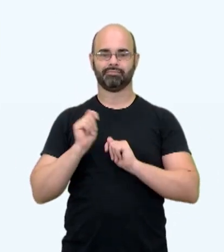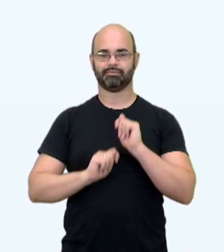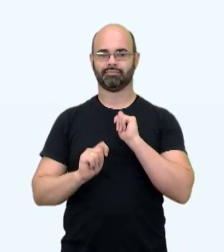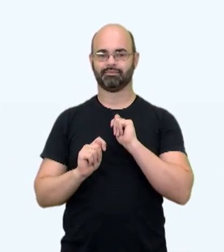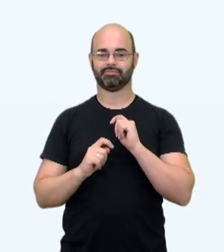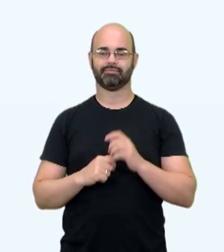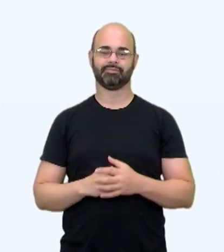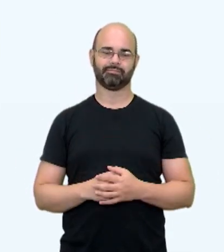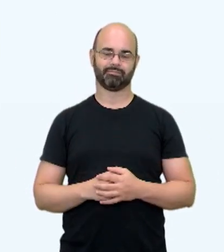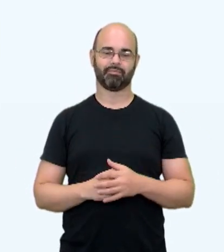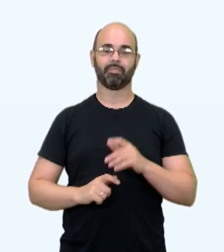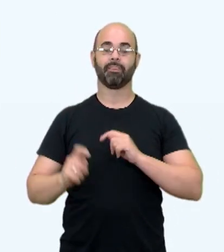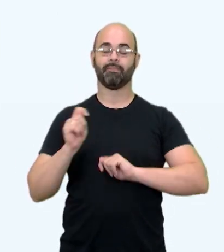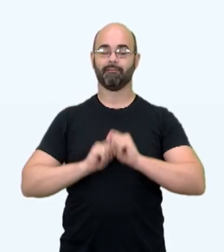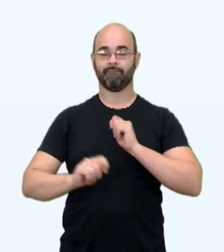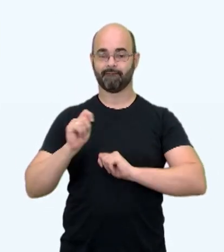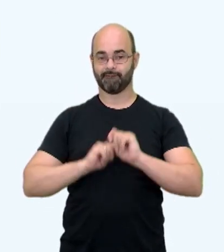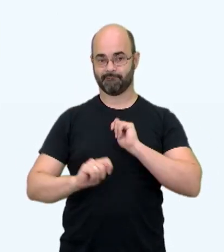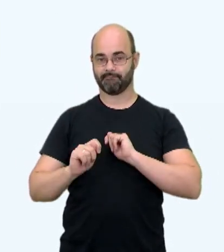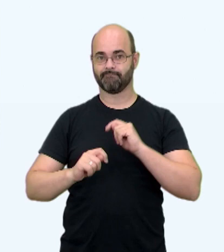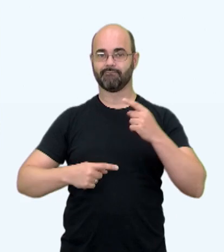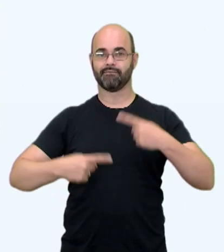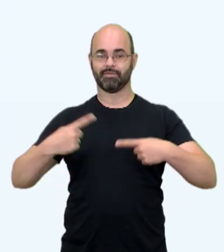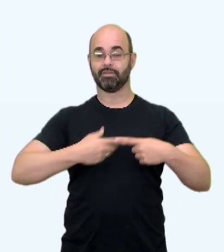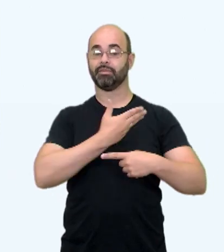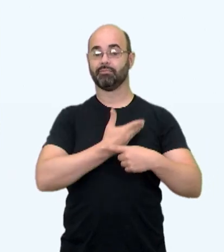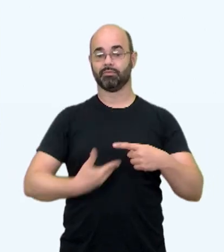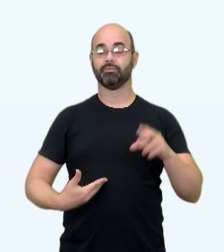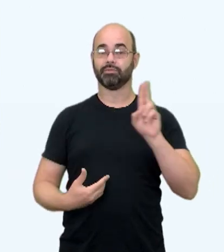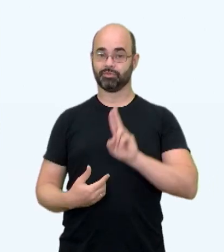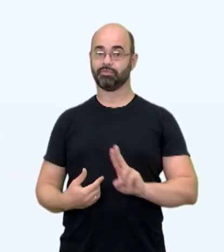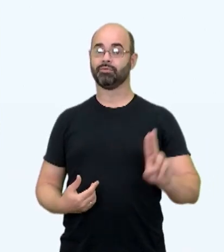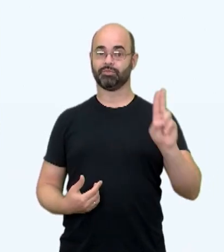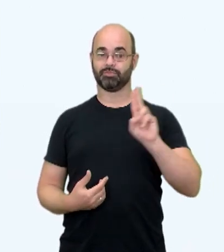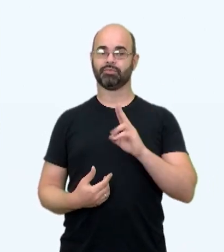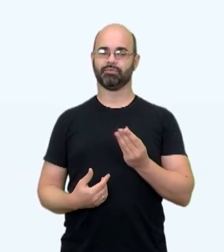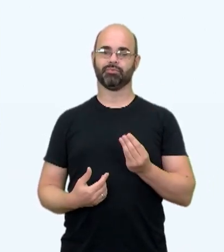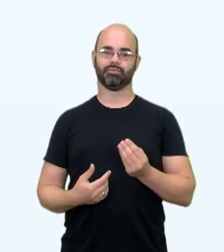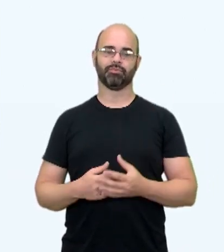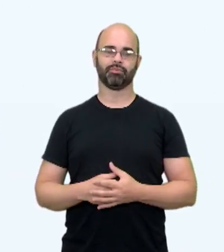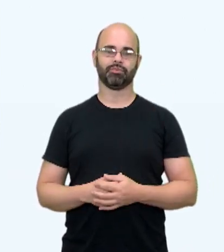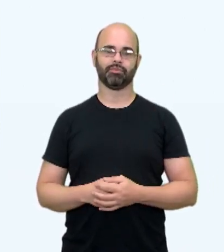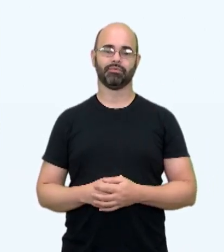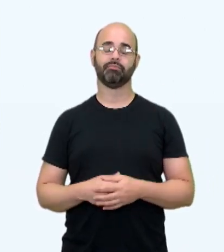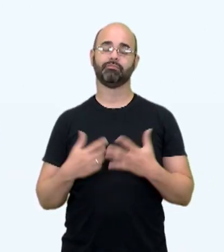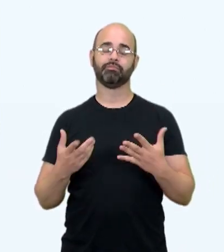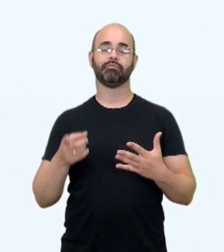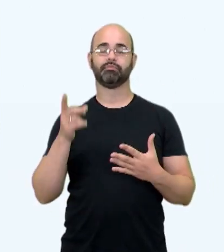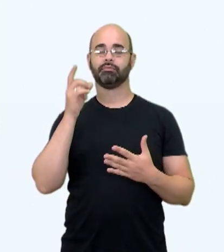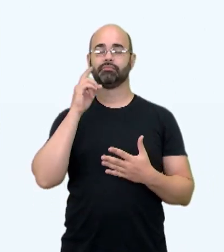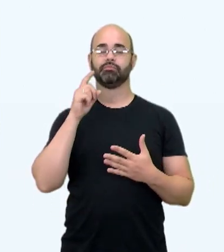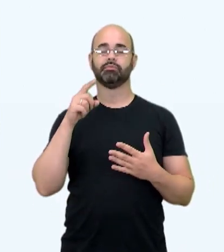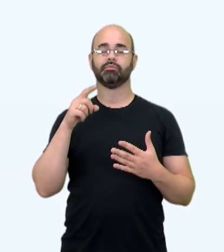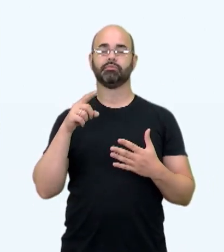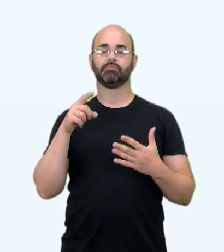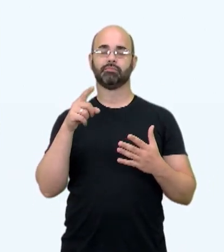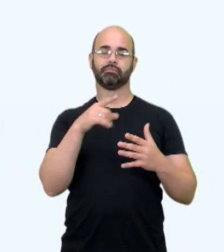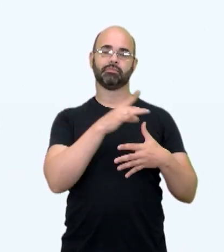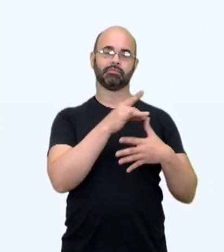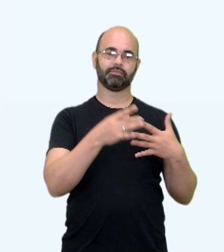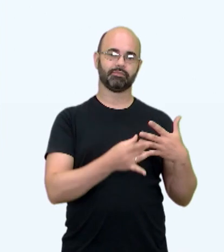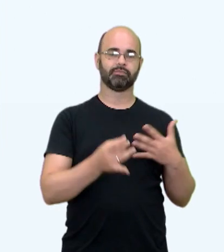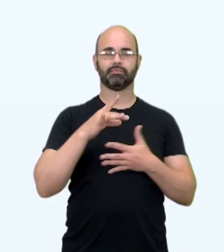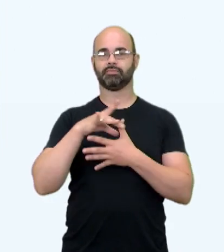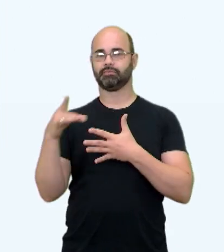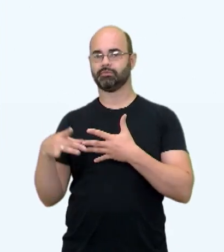uma ciência muito utilizada em políticas públicas, então a gente quer, na verdade, aproveitar a atmosfera interdisciplinar do Instituto